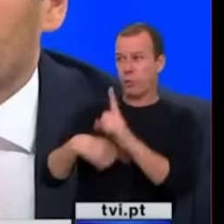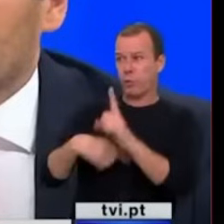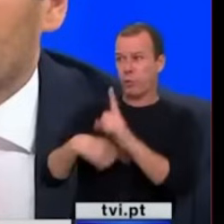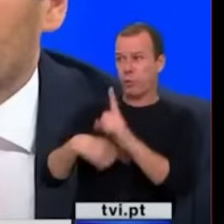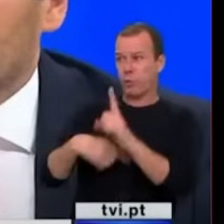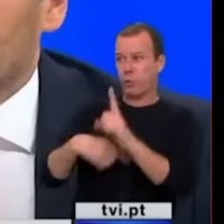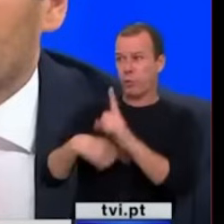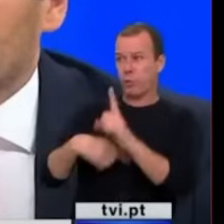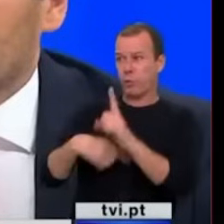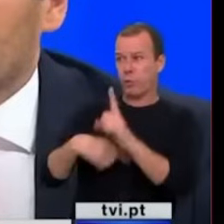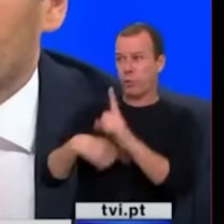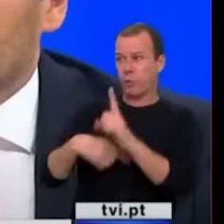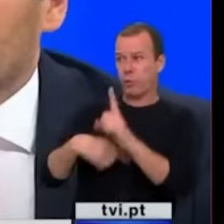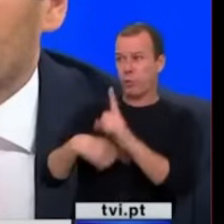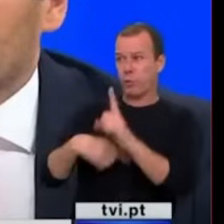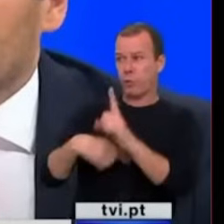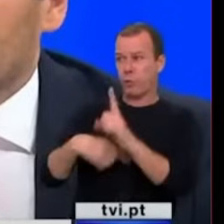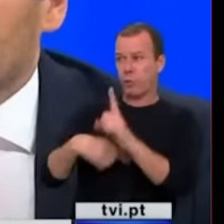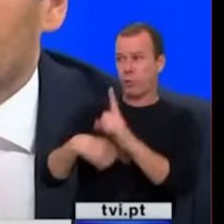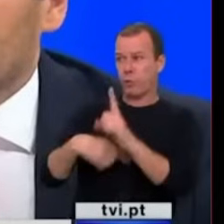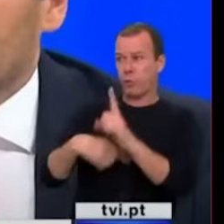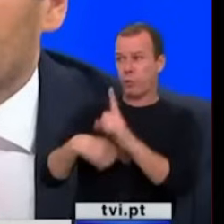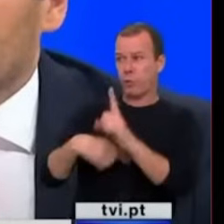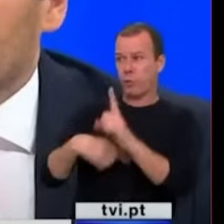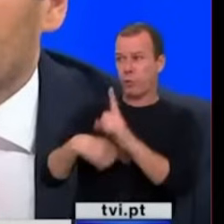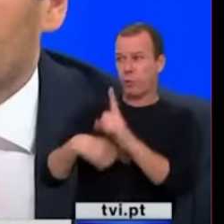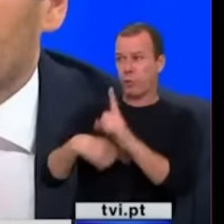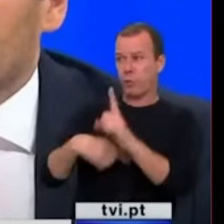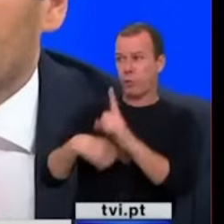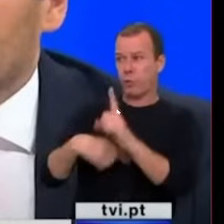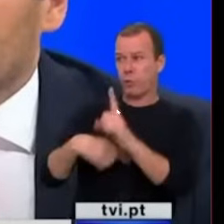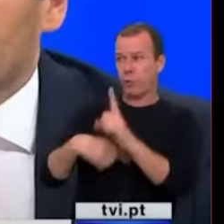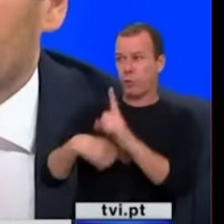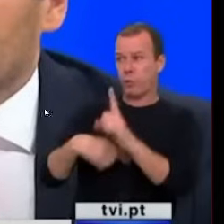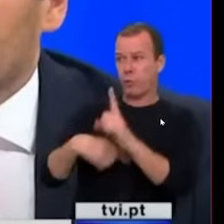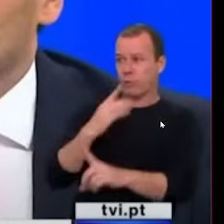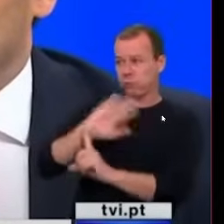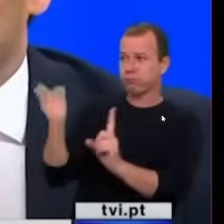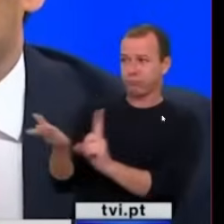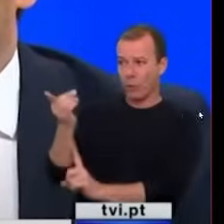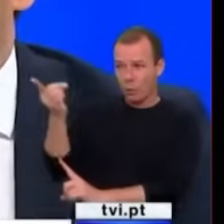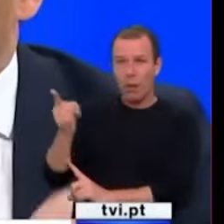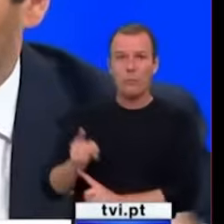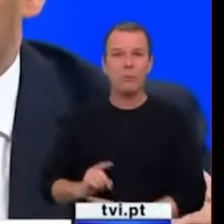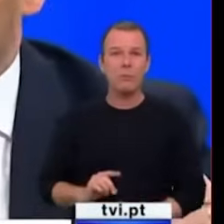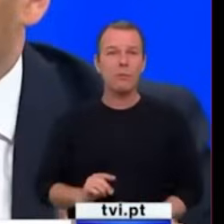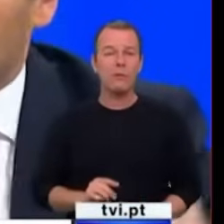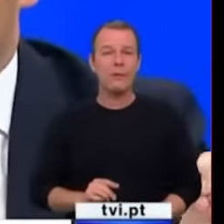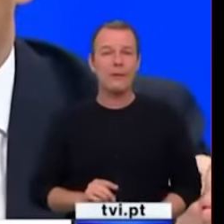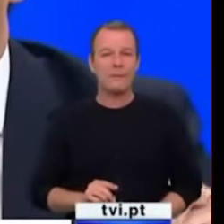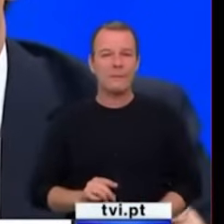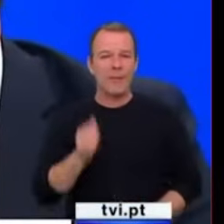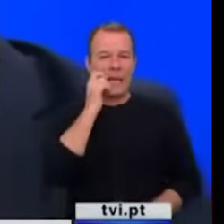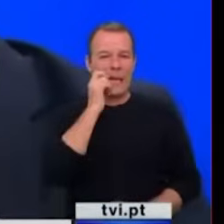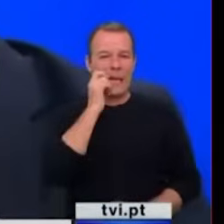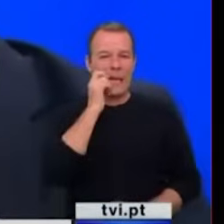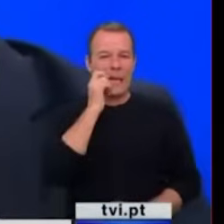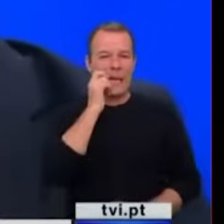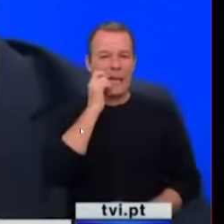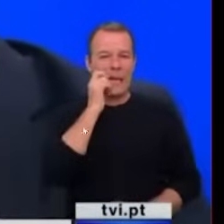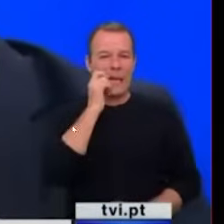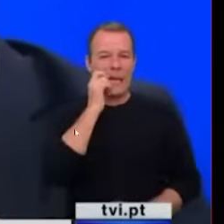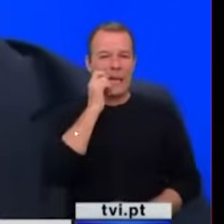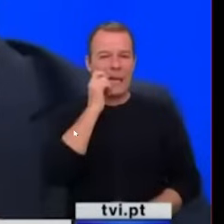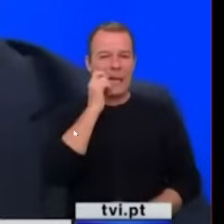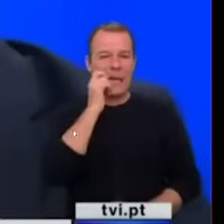obrigado o que é que eu ia dizer Eh pá essa cena da Jamaica ele acabou esp lá ele não está ao lado da polícia para mim não merece essa consideração mas como